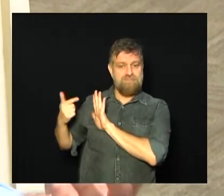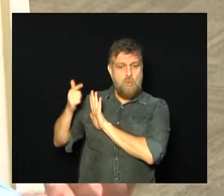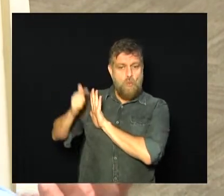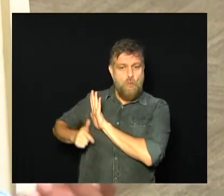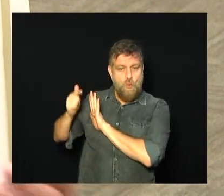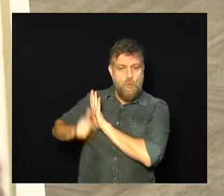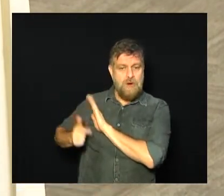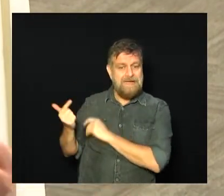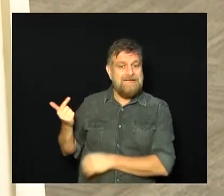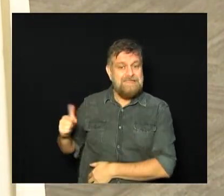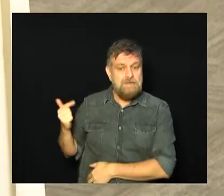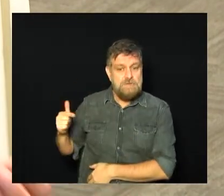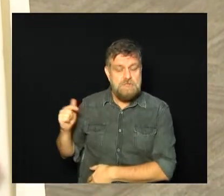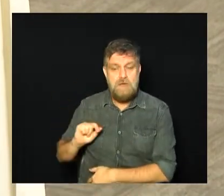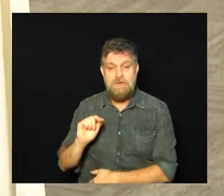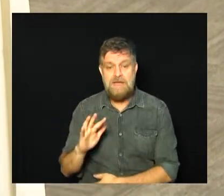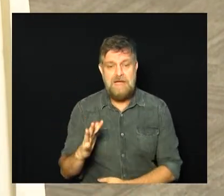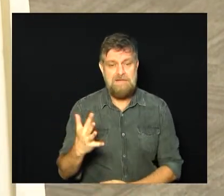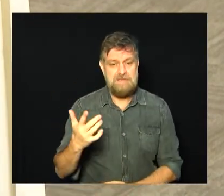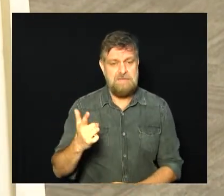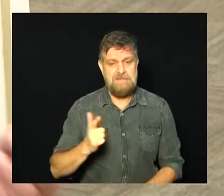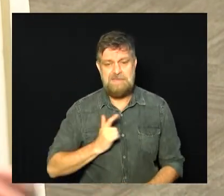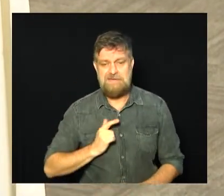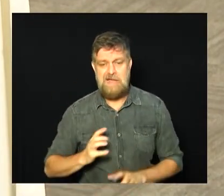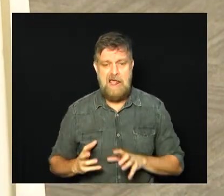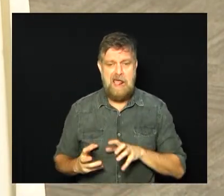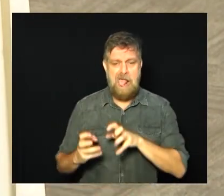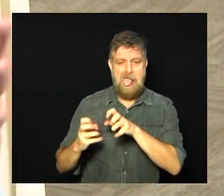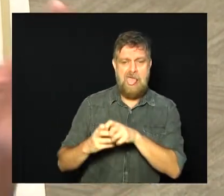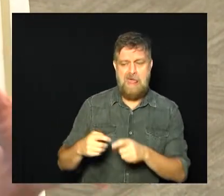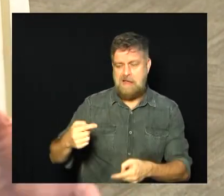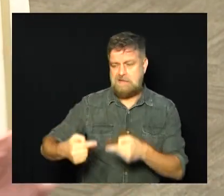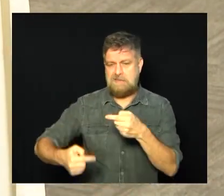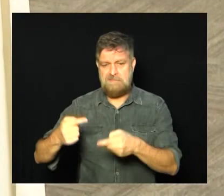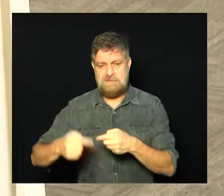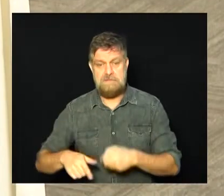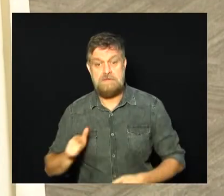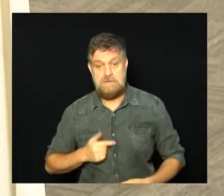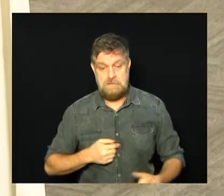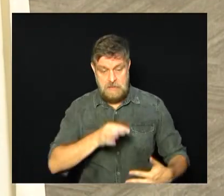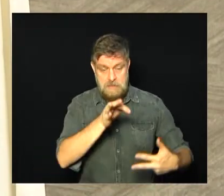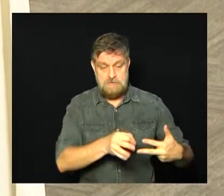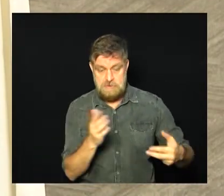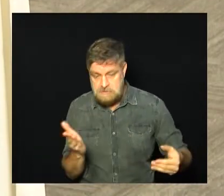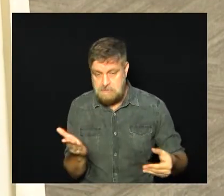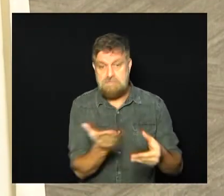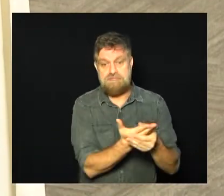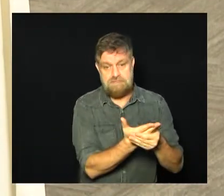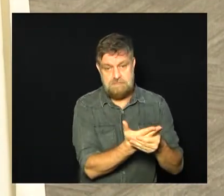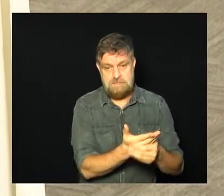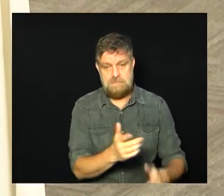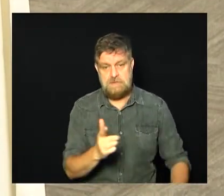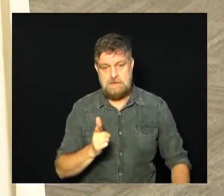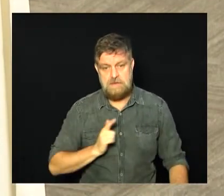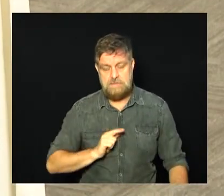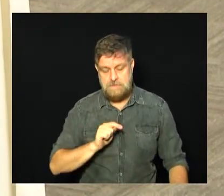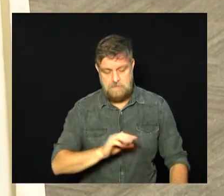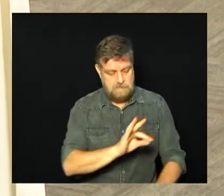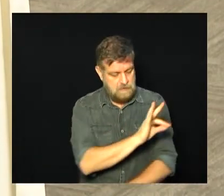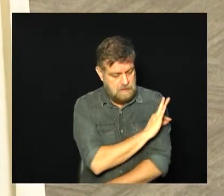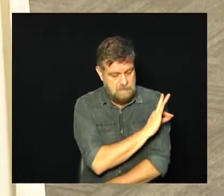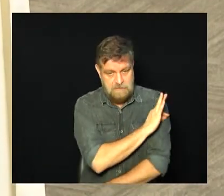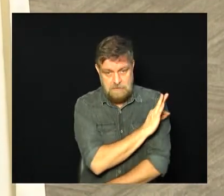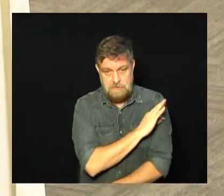um regramento, acabou suscitando discussões, debates, que foi parar, inclusive, na Justiça, né? A partir daí, a Prefeitura fez